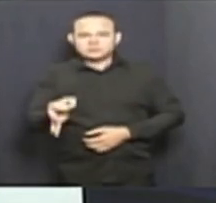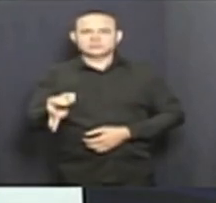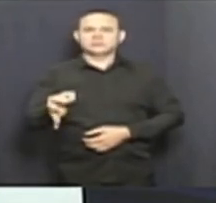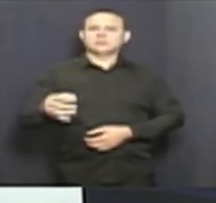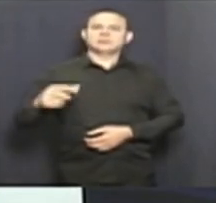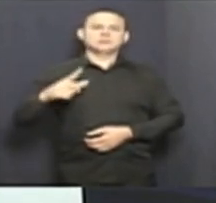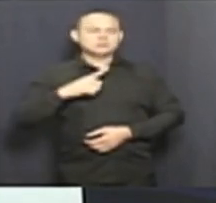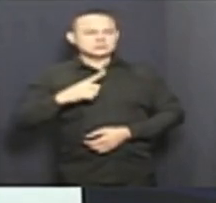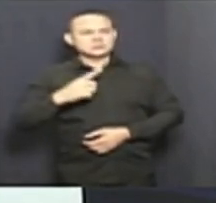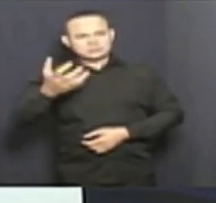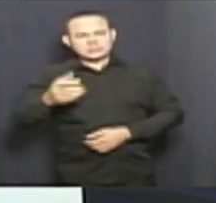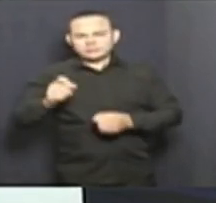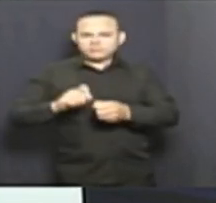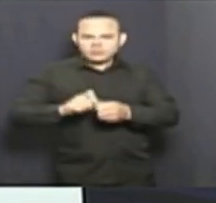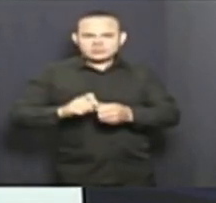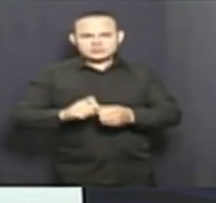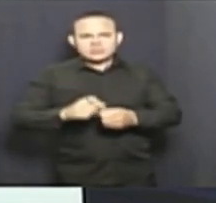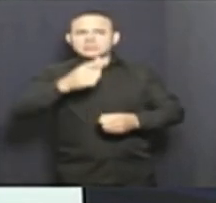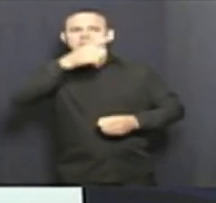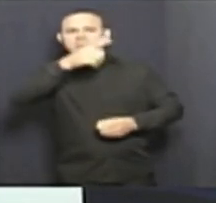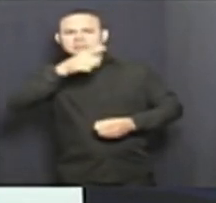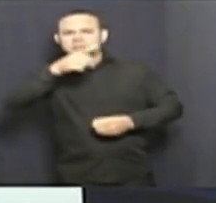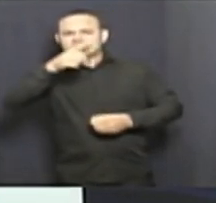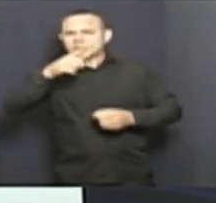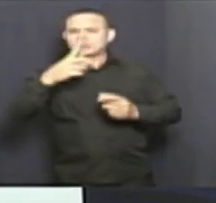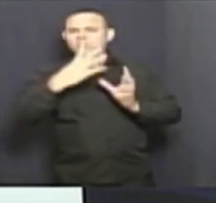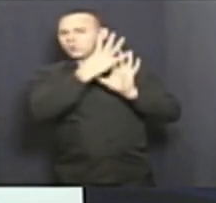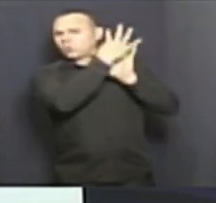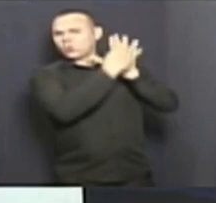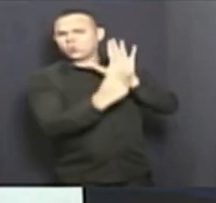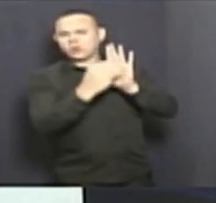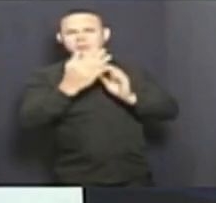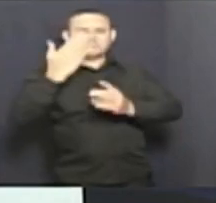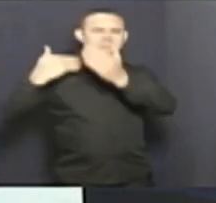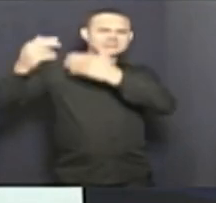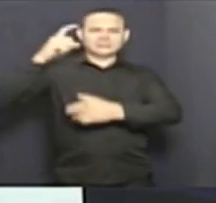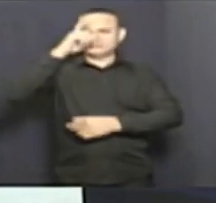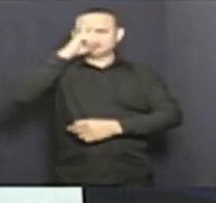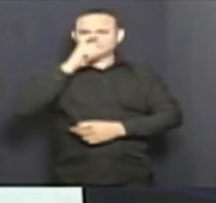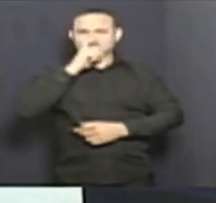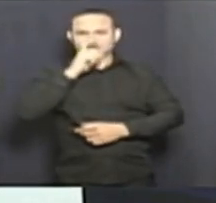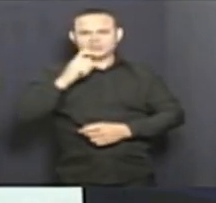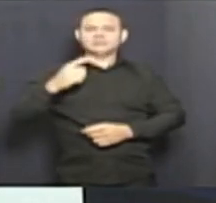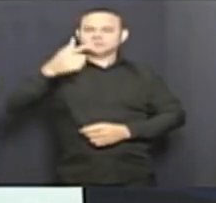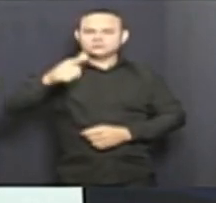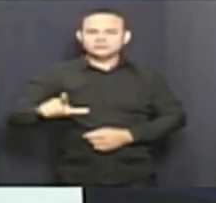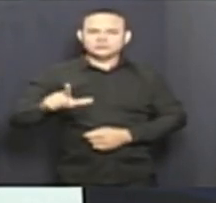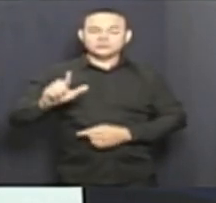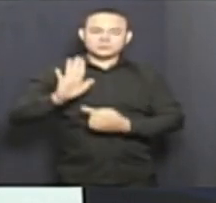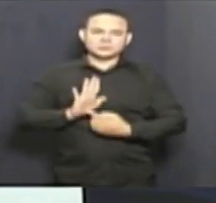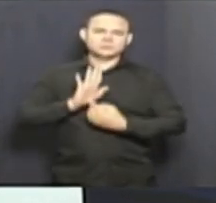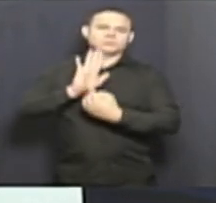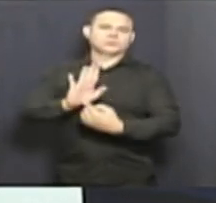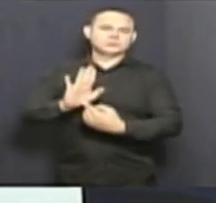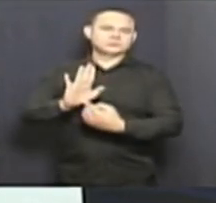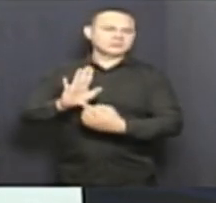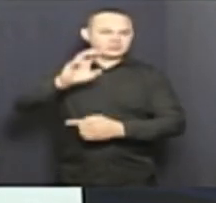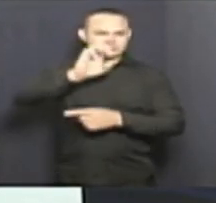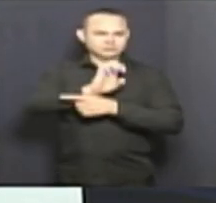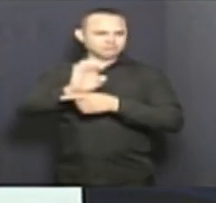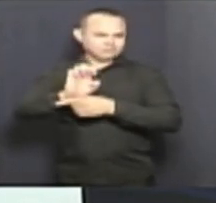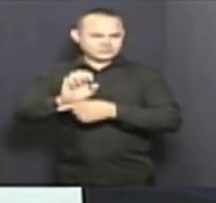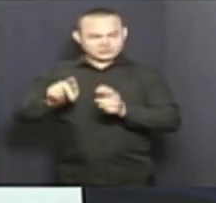do nosso companheiro zeca do pt quando foi governador do estado fazer com que o estado realmente esteja presente em todos os segmentos